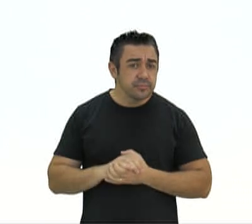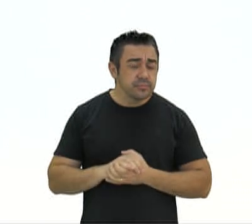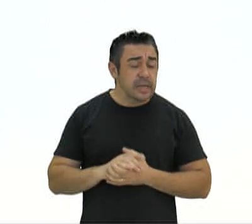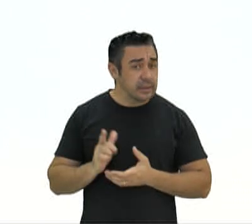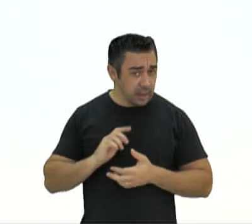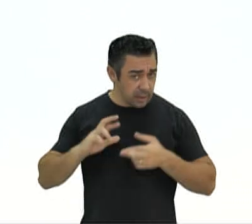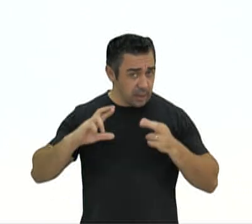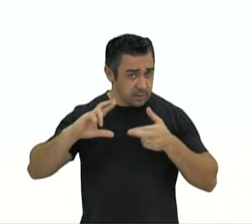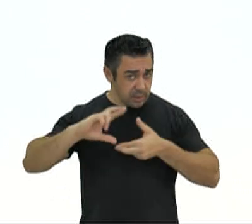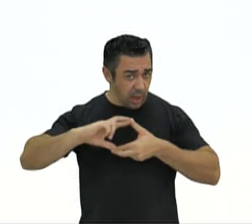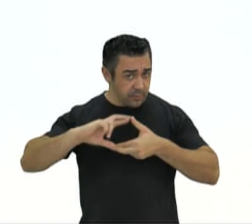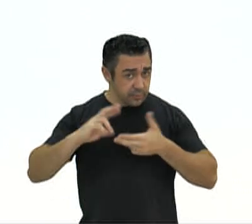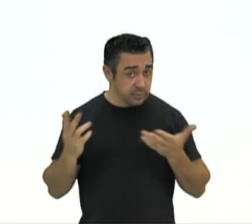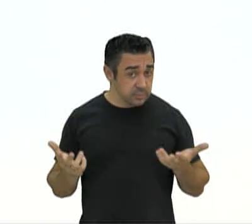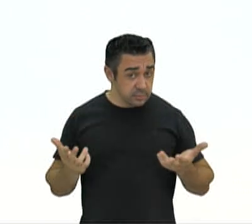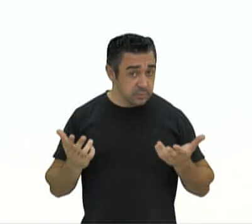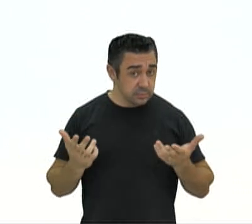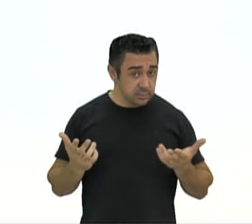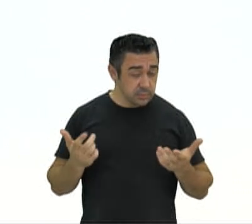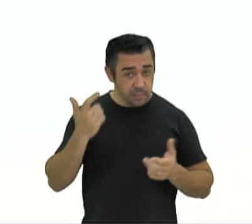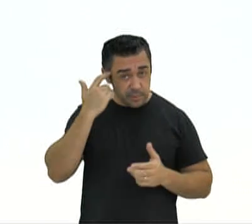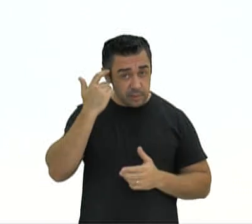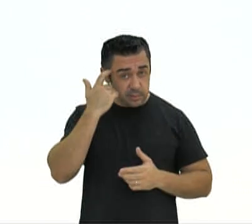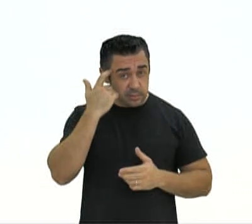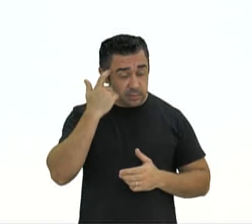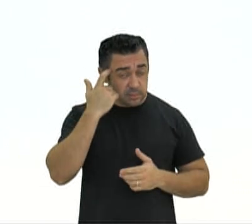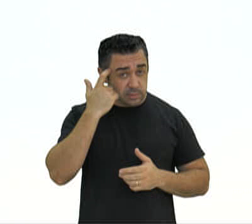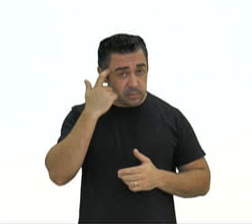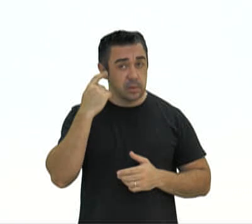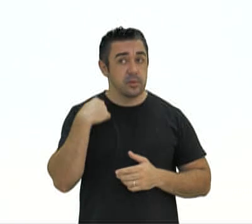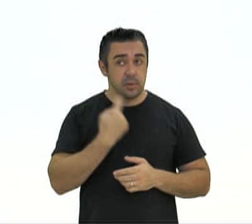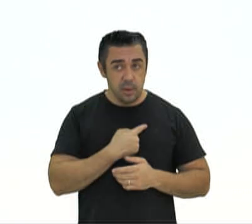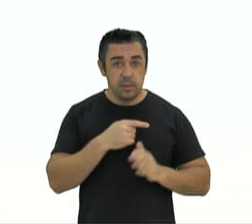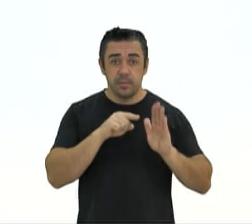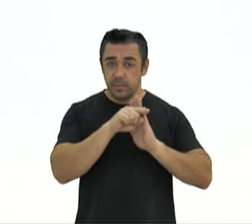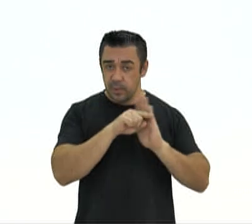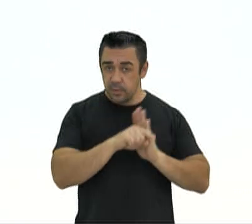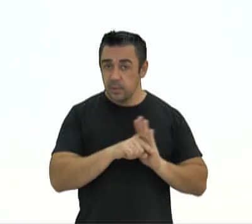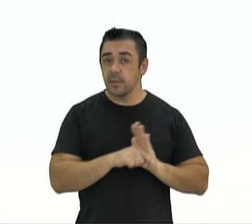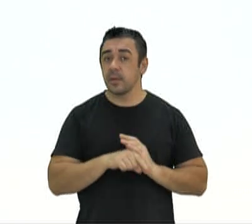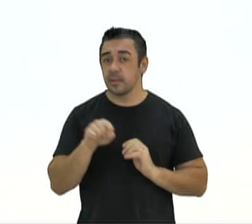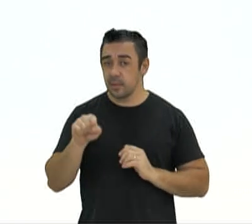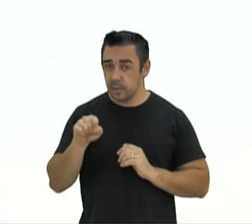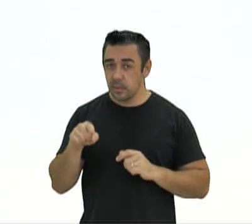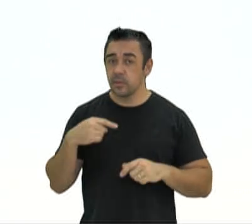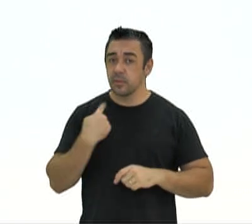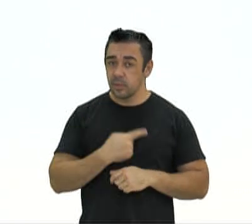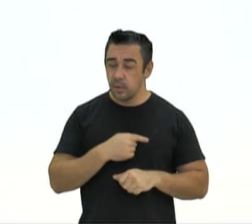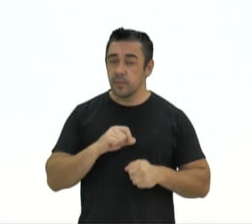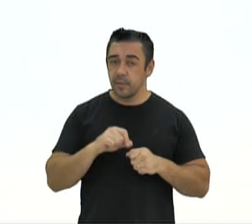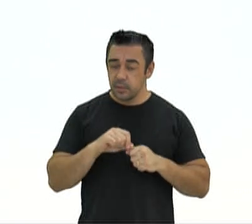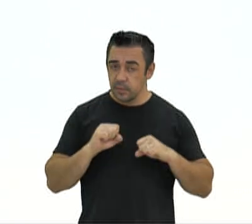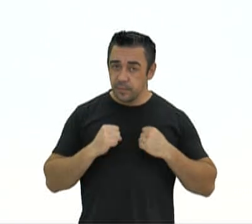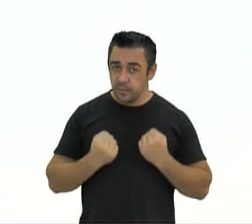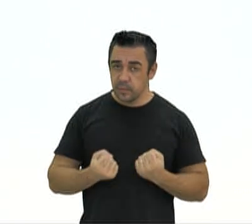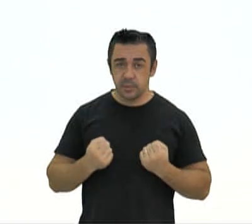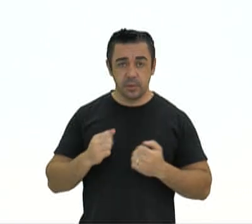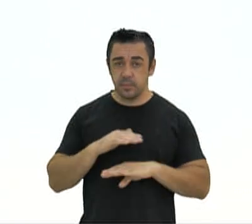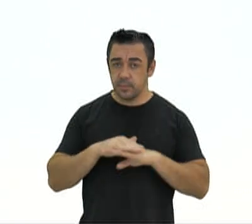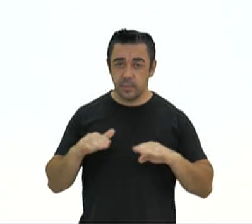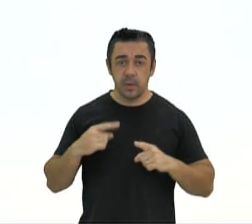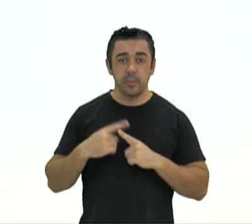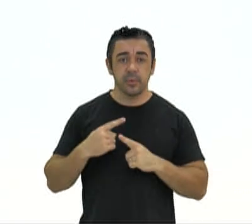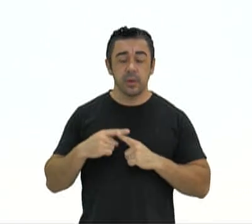reciclado? E aí, gente? Vale a pena a gente pesquisar sobre isso e trabalhar para que isso não aconteça, né? Porque o